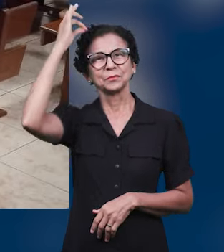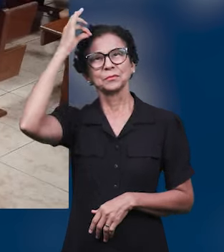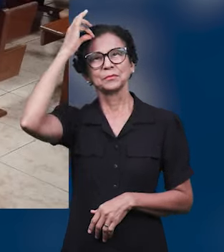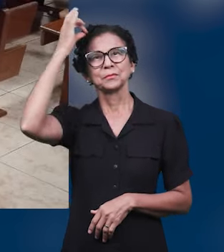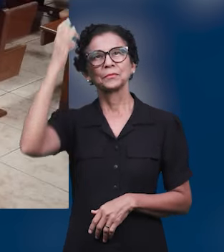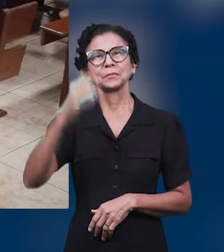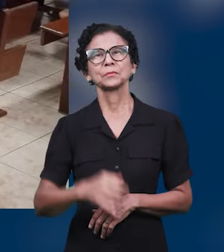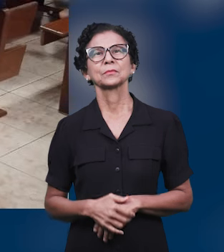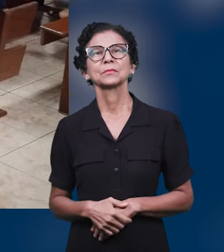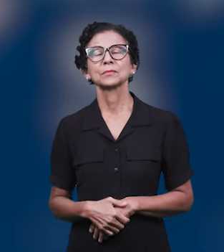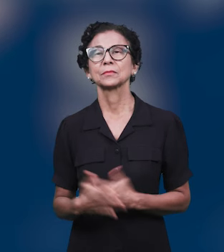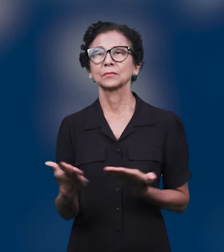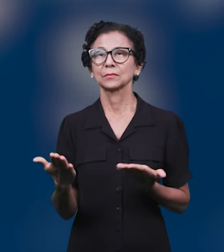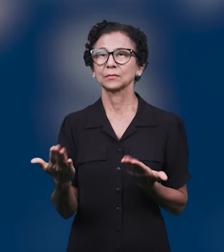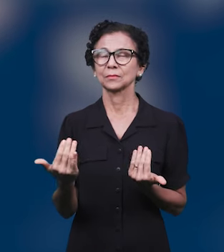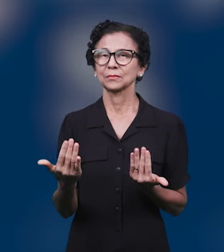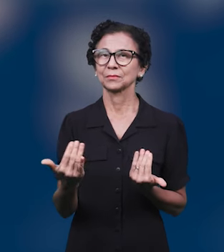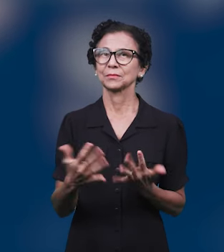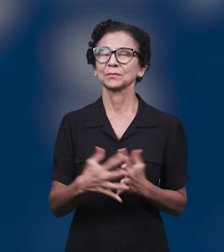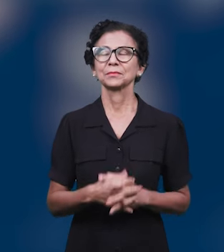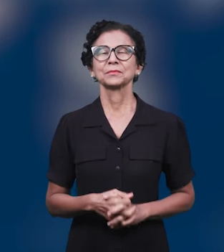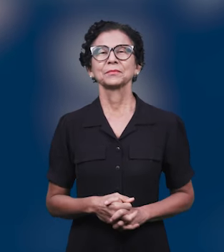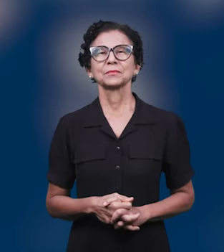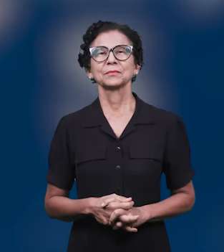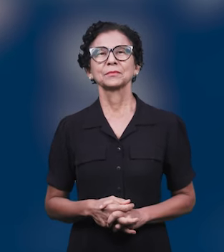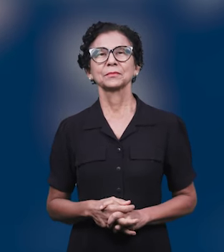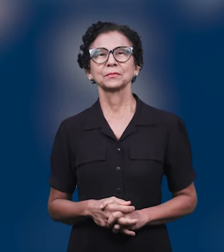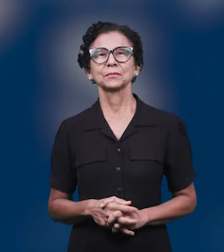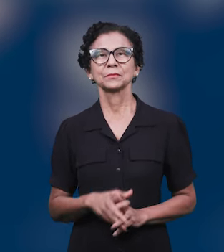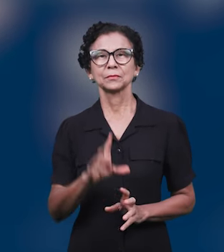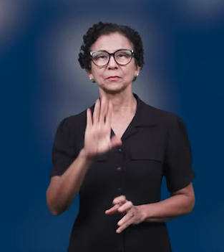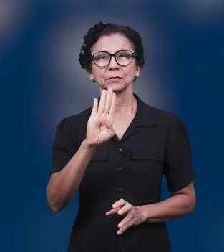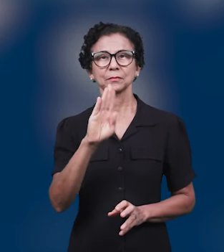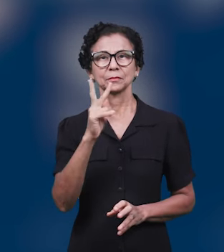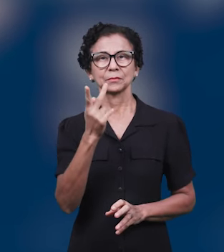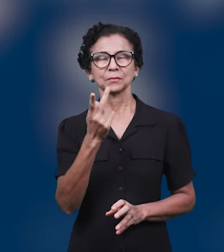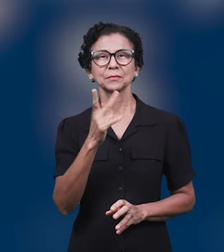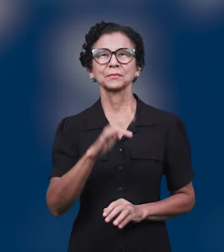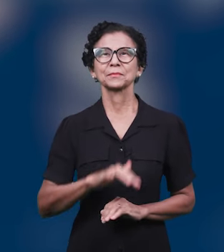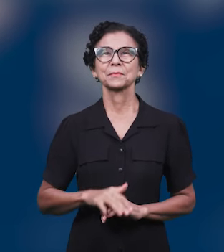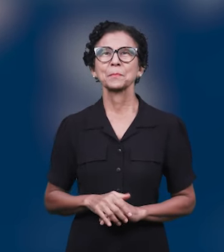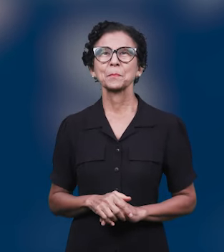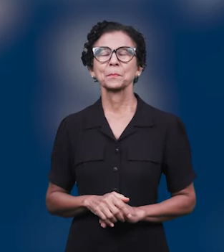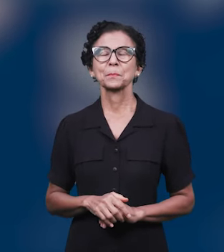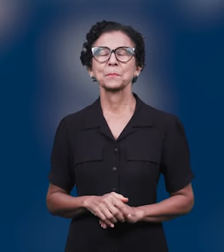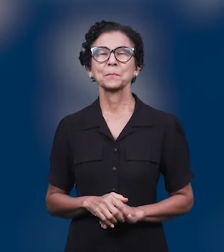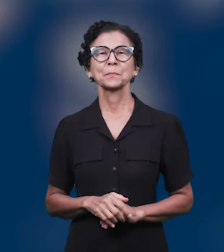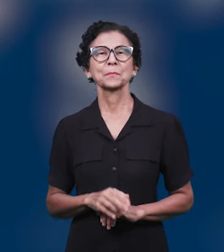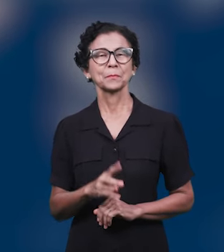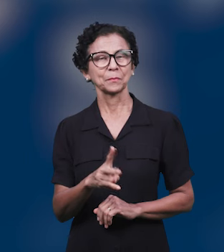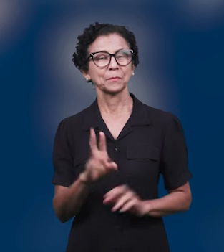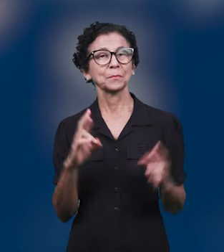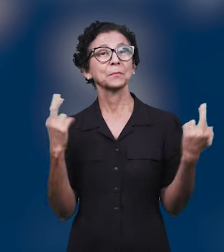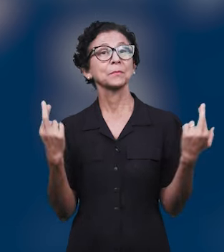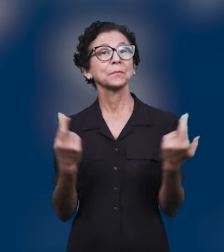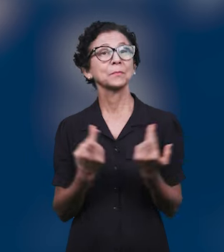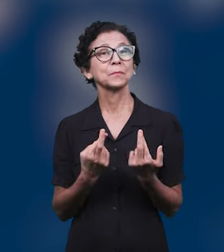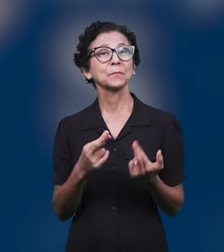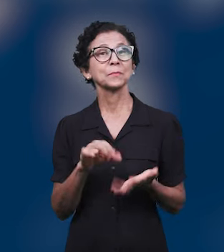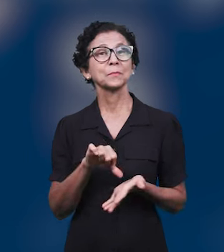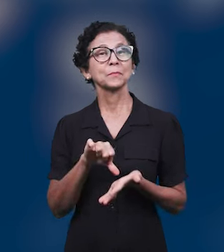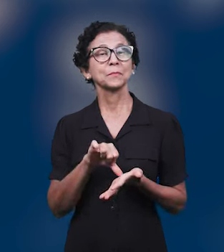capital, no Espírito Santo. Vamos falar agora do Projeto Aprendiz? Ó, tivemos uma reunião ali no Polo de Nova Rosa da Penha. Um abraço aos